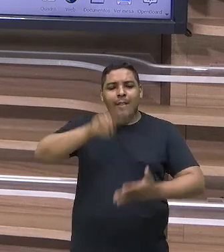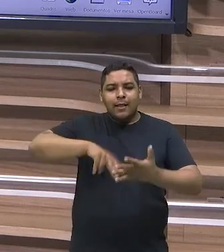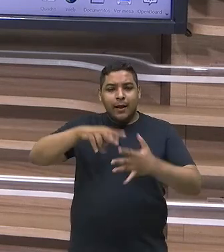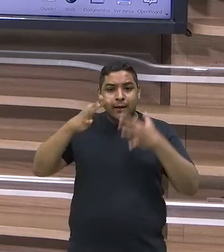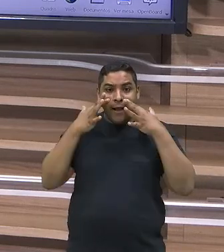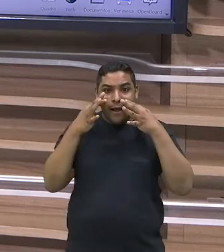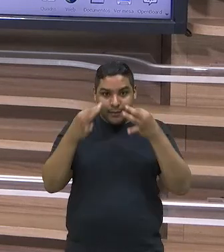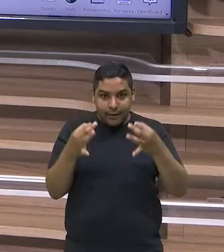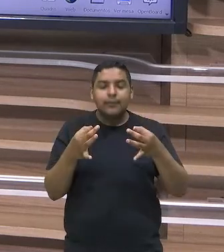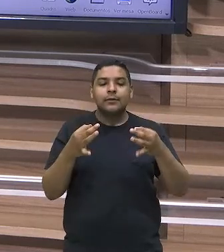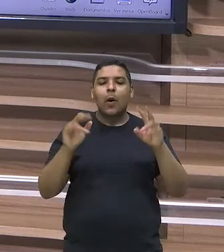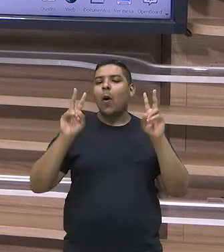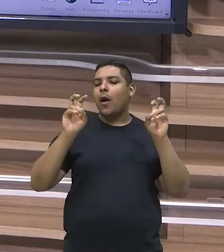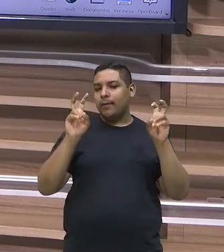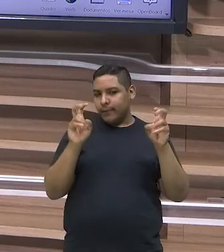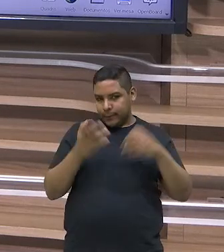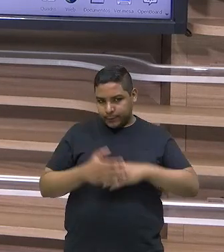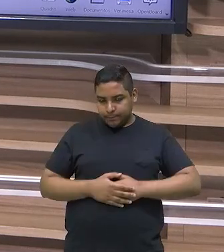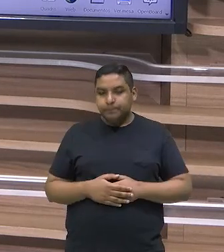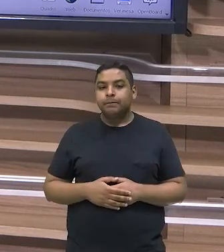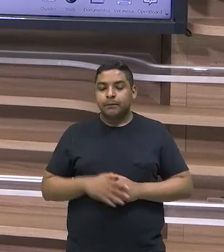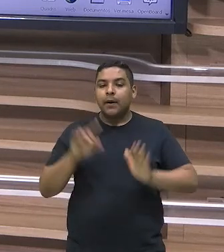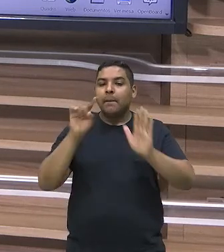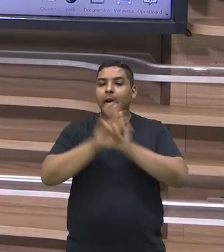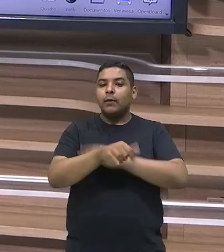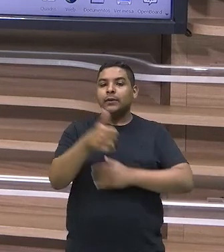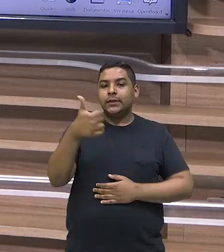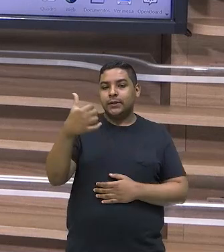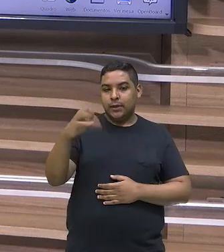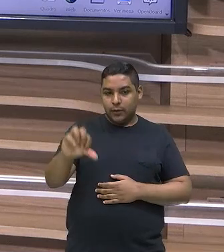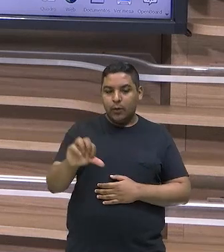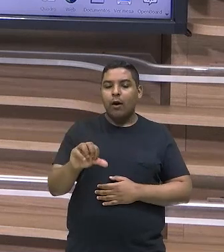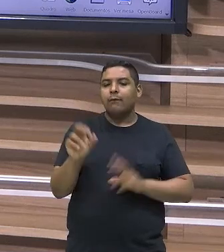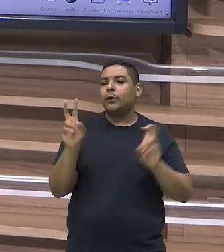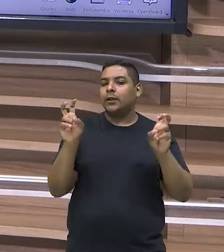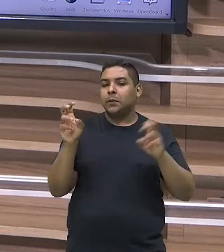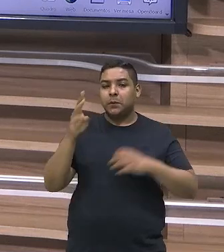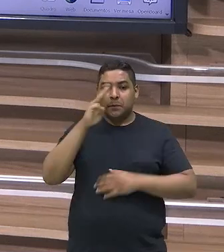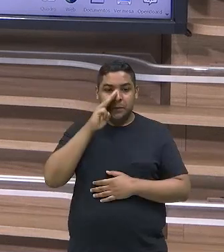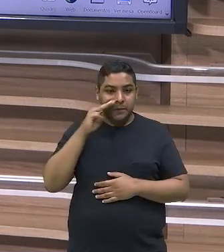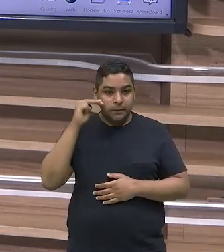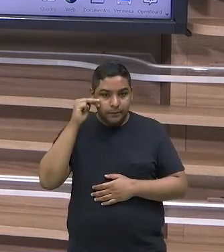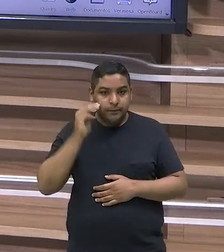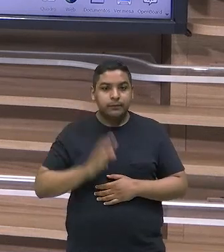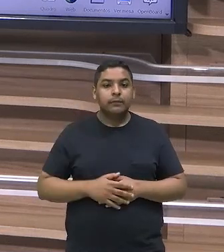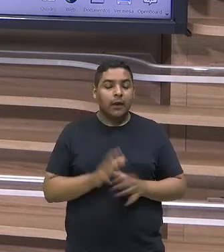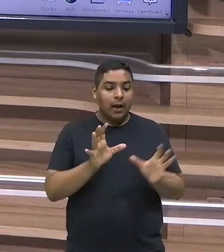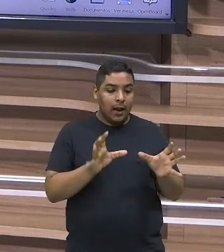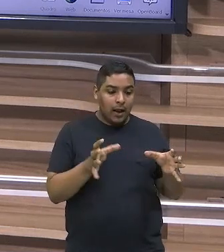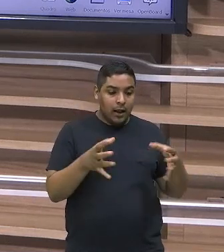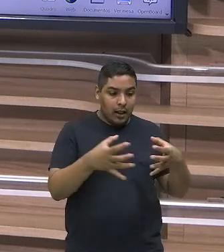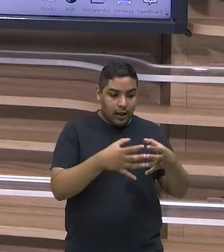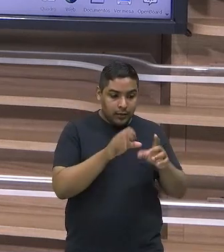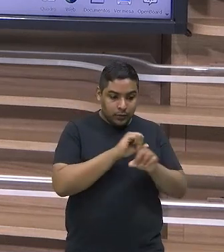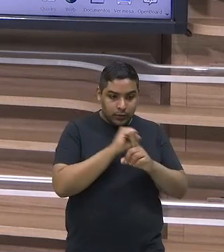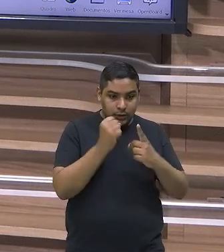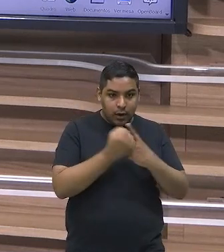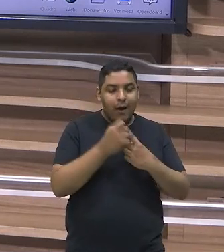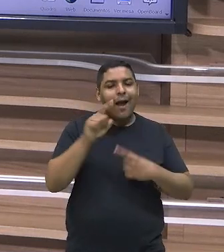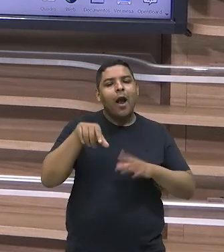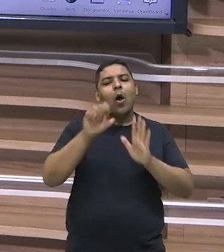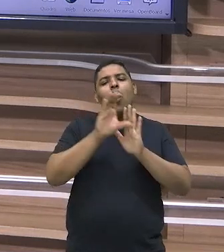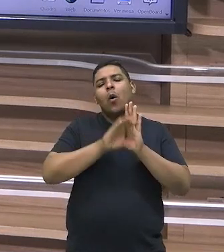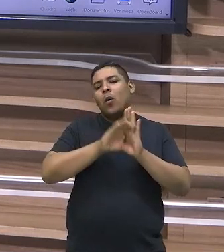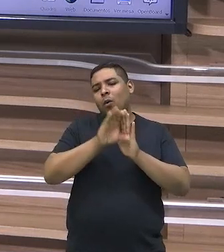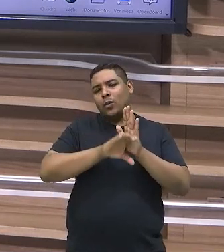né, essa questão número 19 sobre Karl Marx, e lembrando que classe social é um conceito